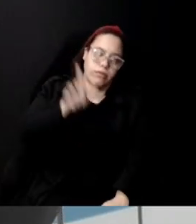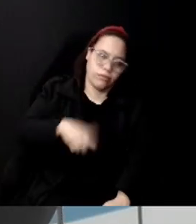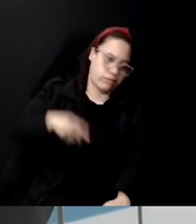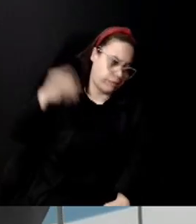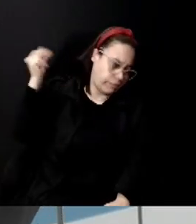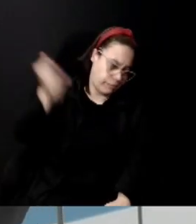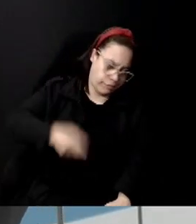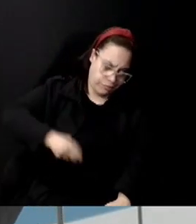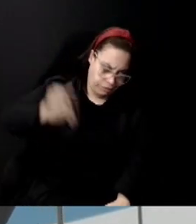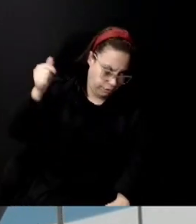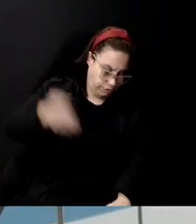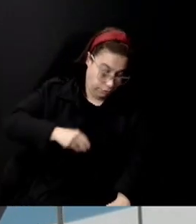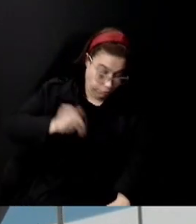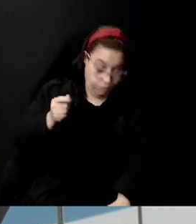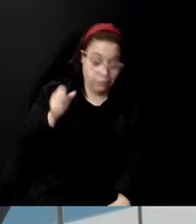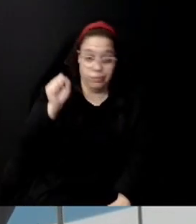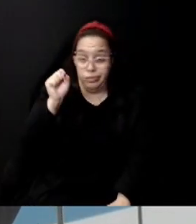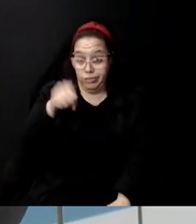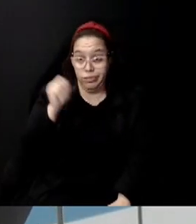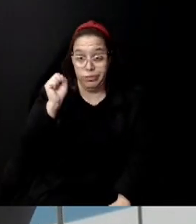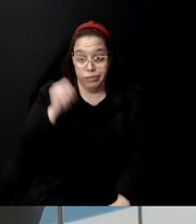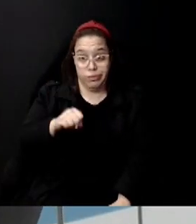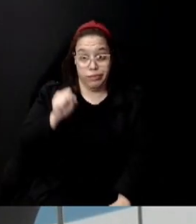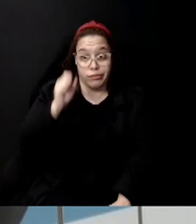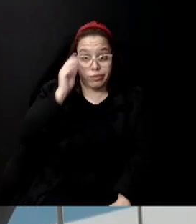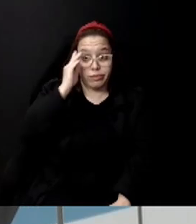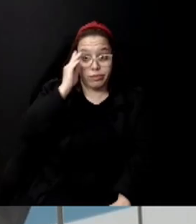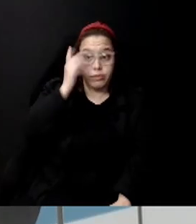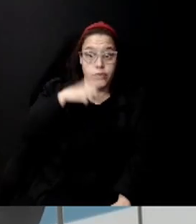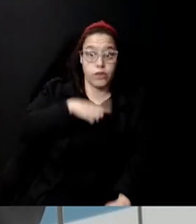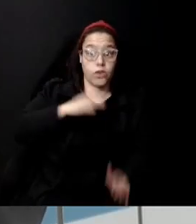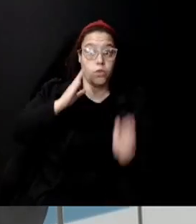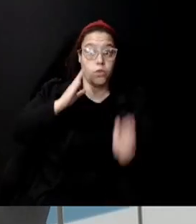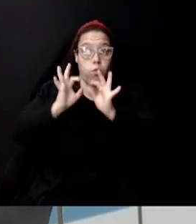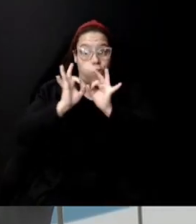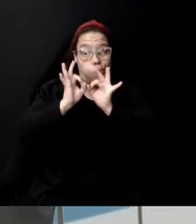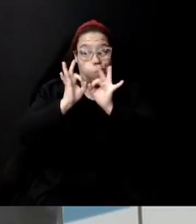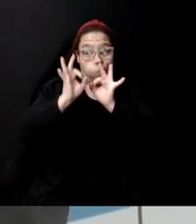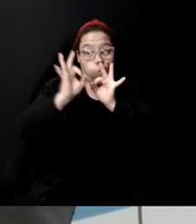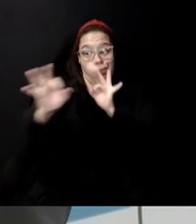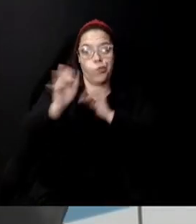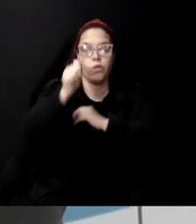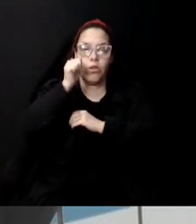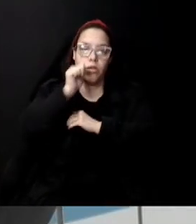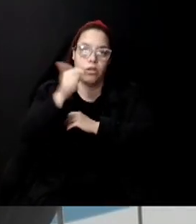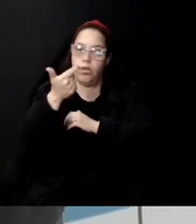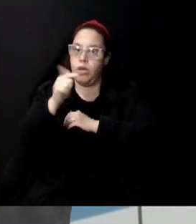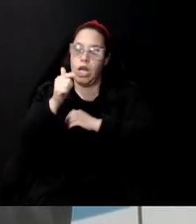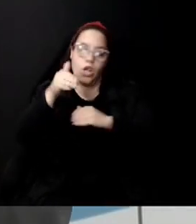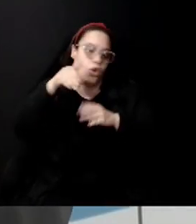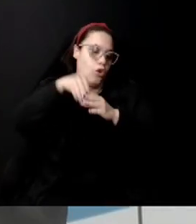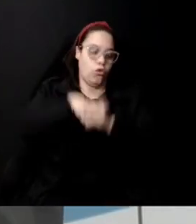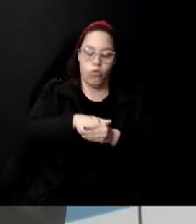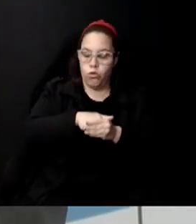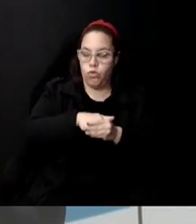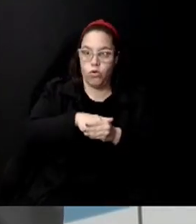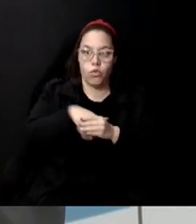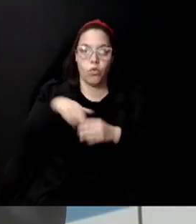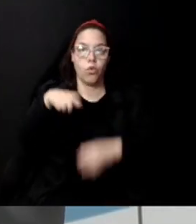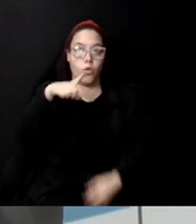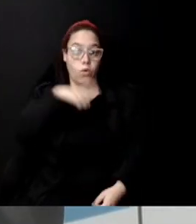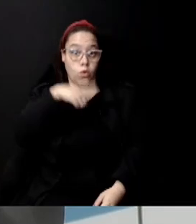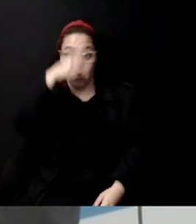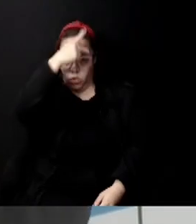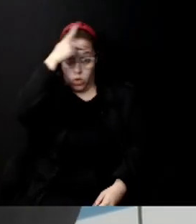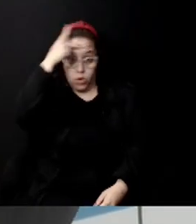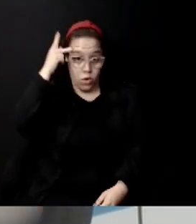então você vai ter um período longo em que mulheres não tinham direito de voto, em que a gente tinha pessoas